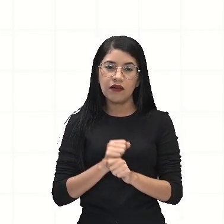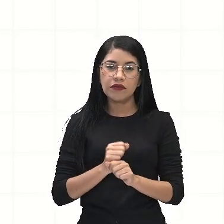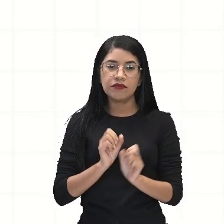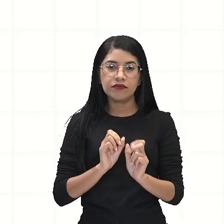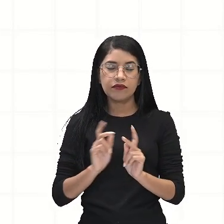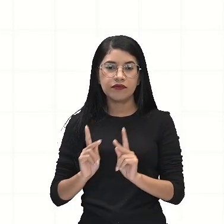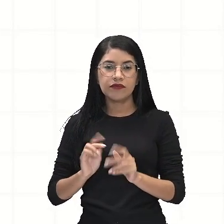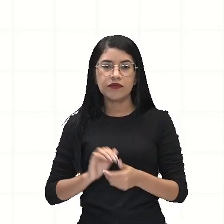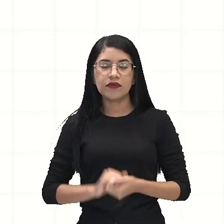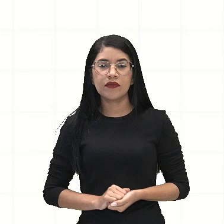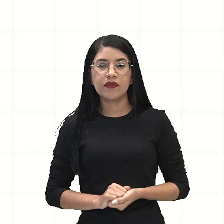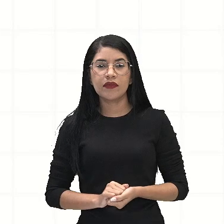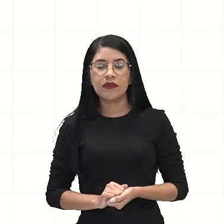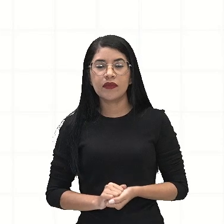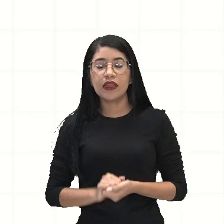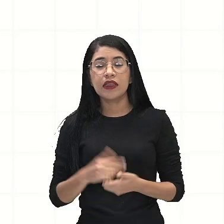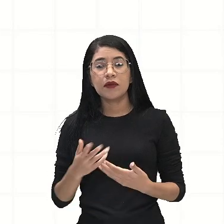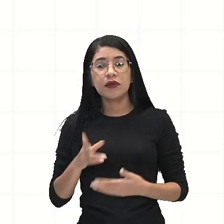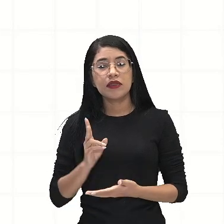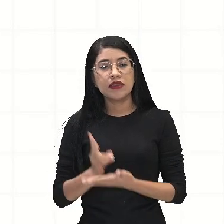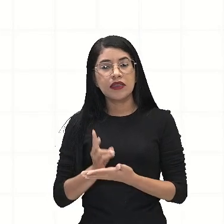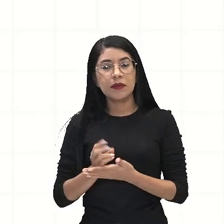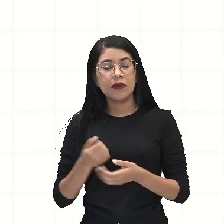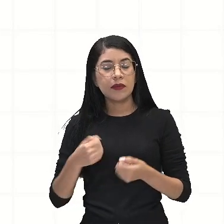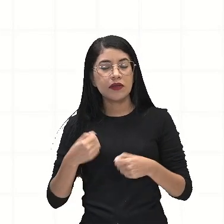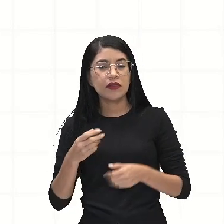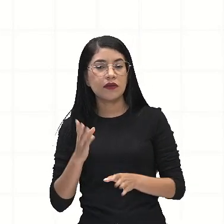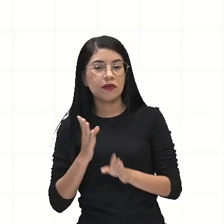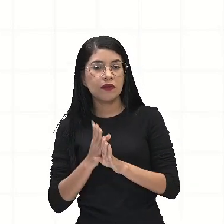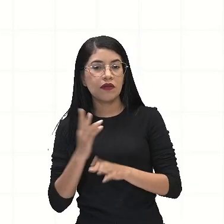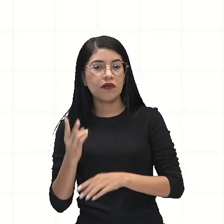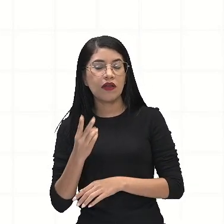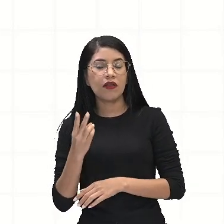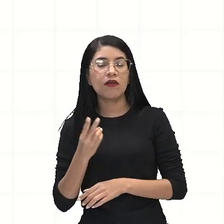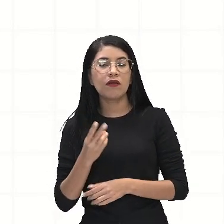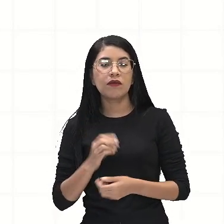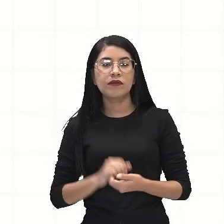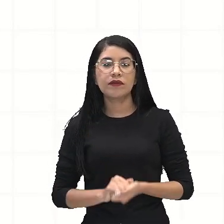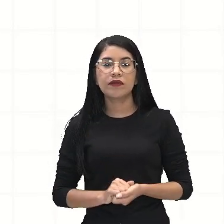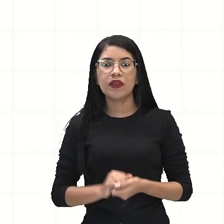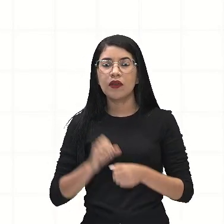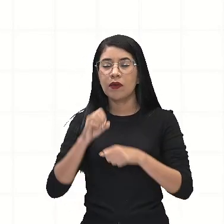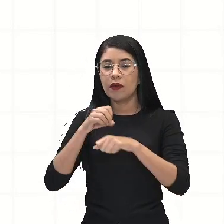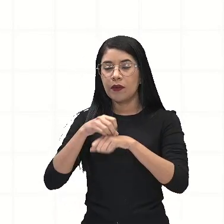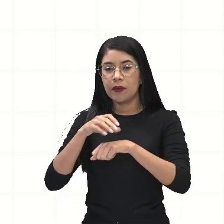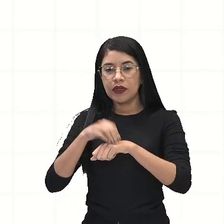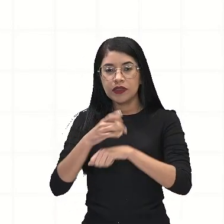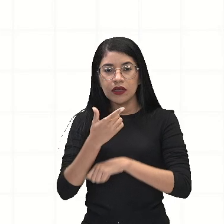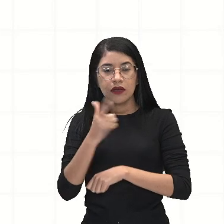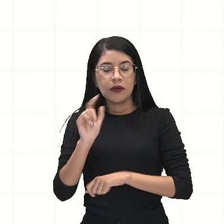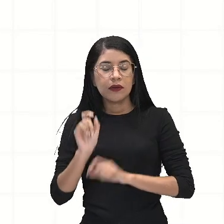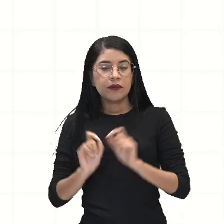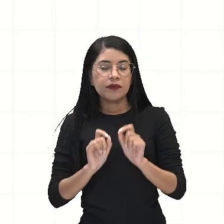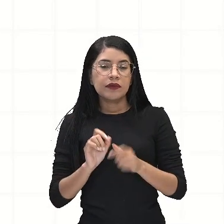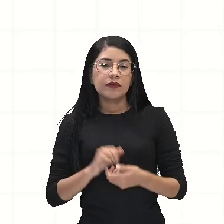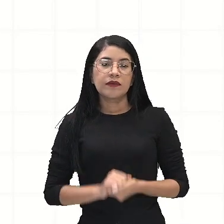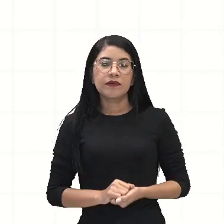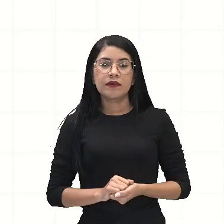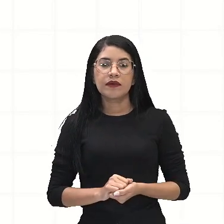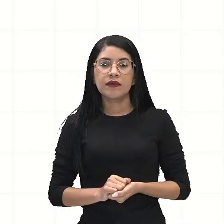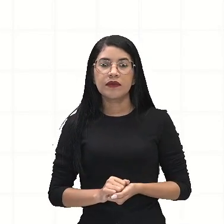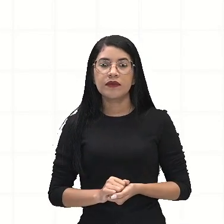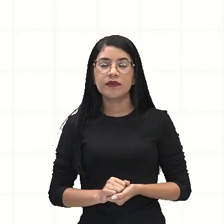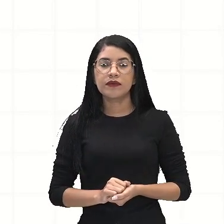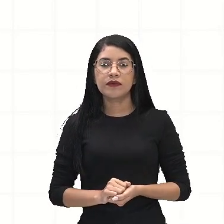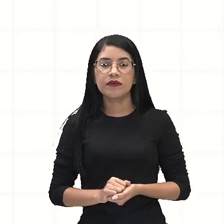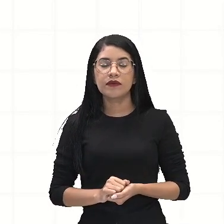tá bom? Então, toda vez que eu quero determinar, bora estabelecer aqui uma dica. Toda vez que eu quero determinar a primeira